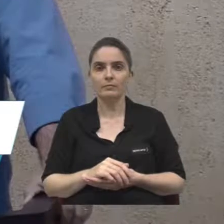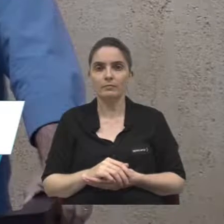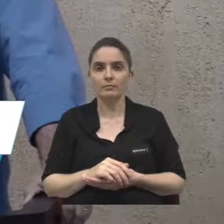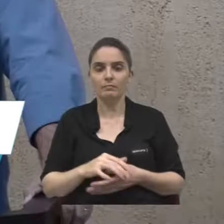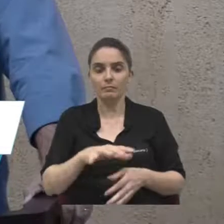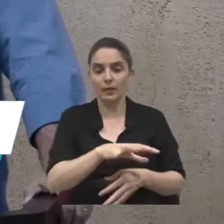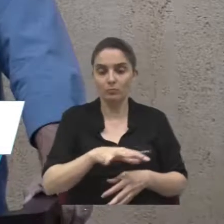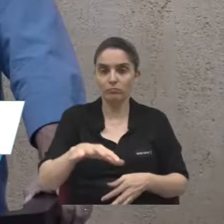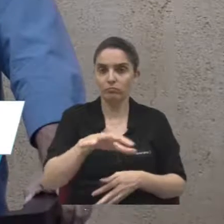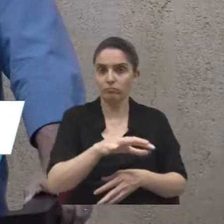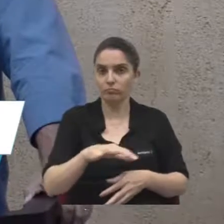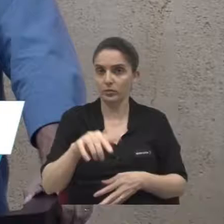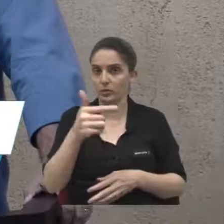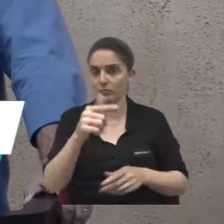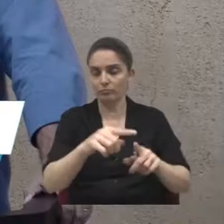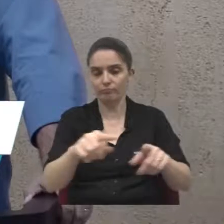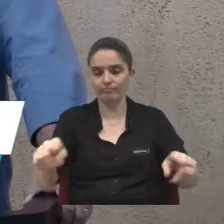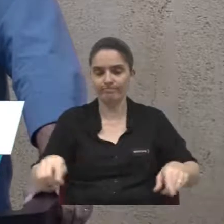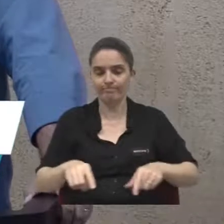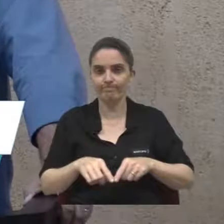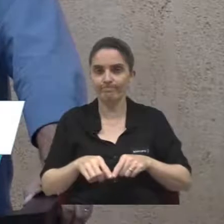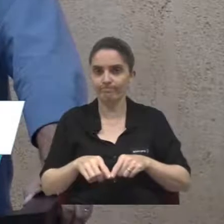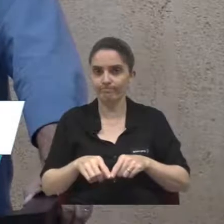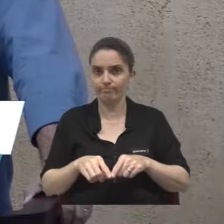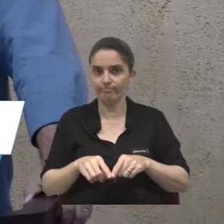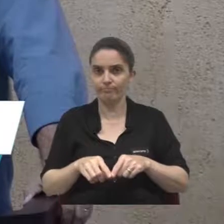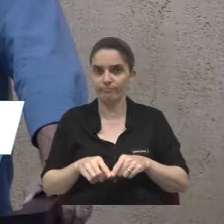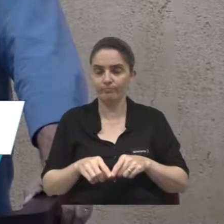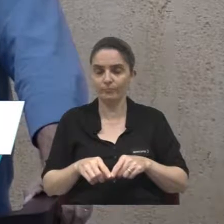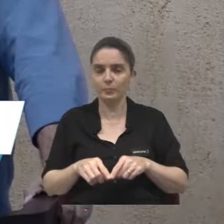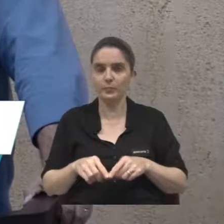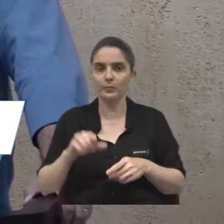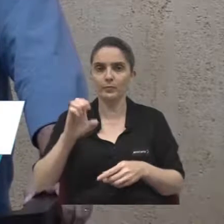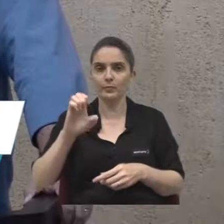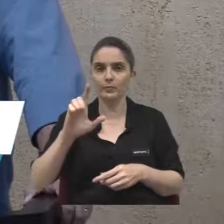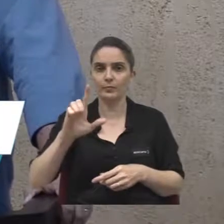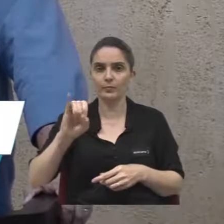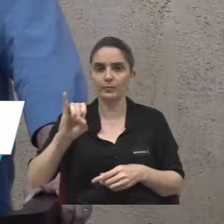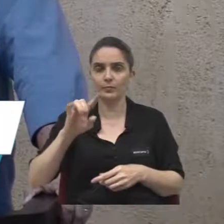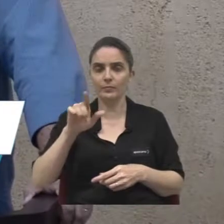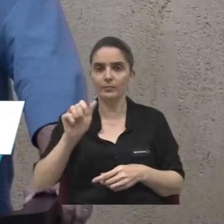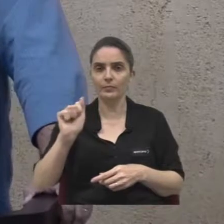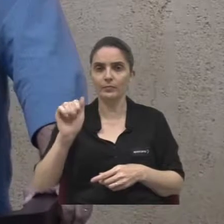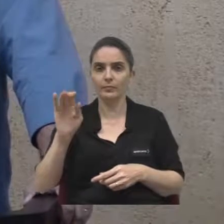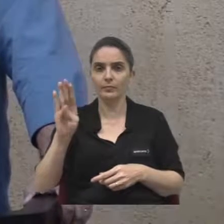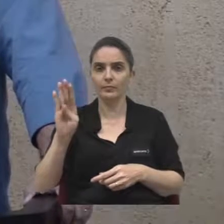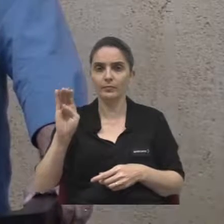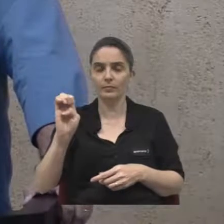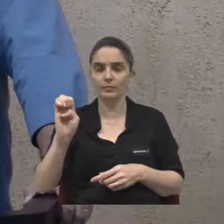horto. E agora nós ficamos, pelo menos eu da minha parte, surpreso